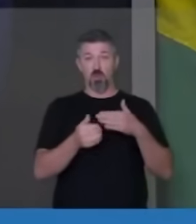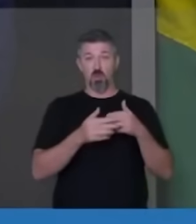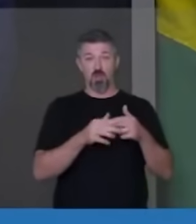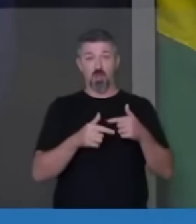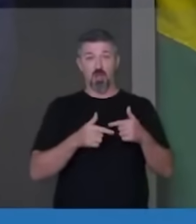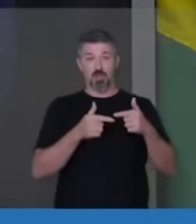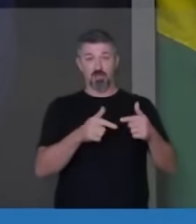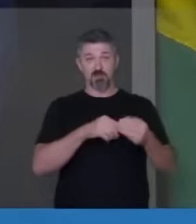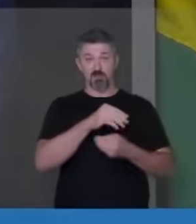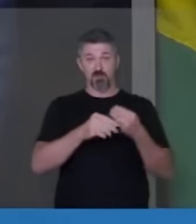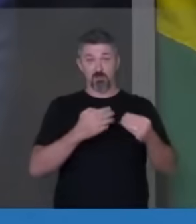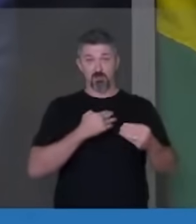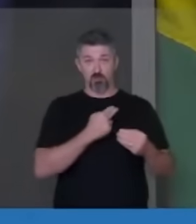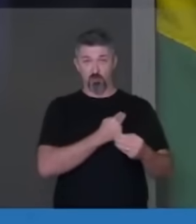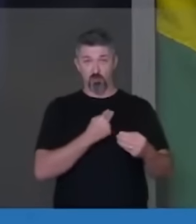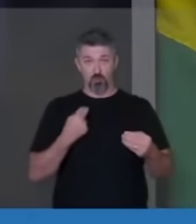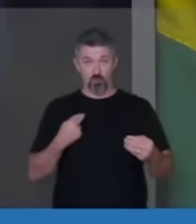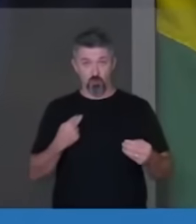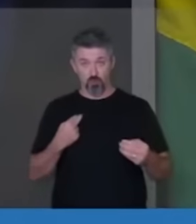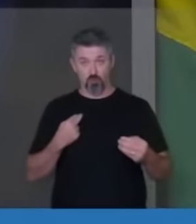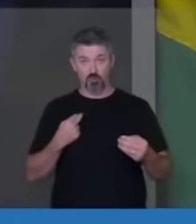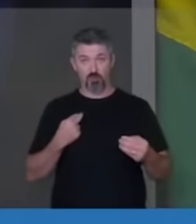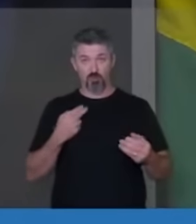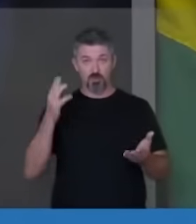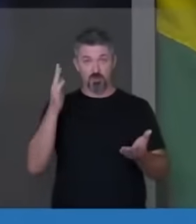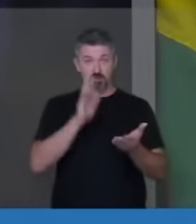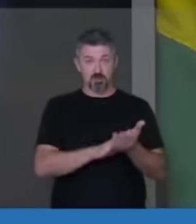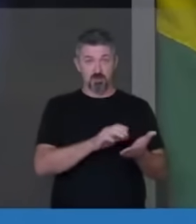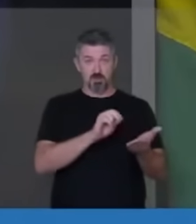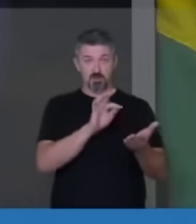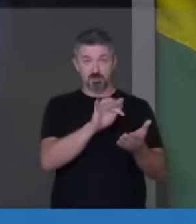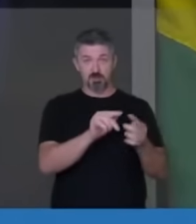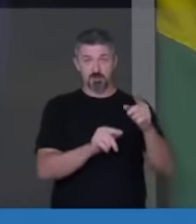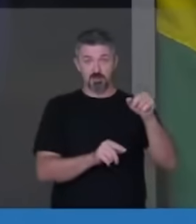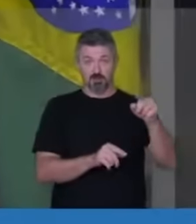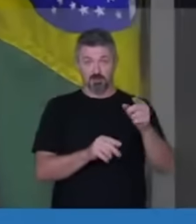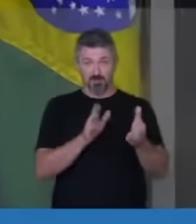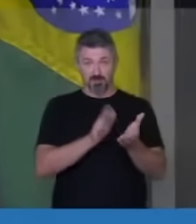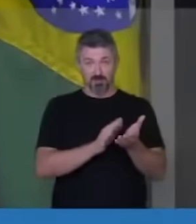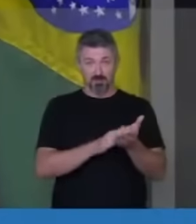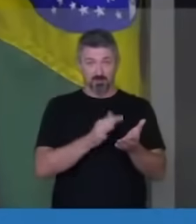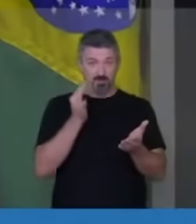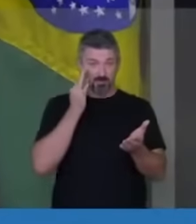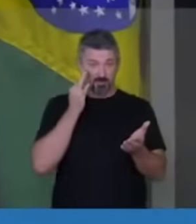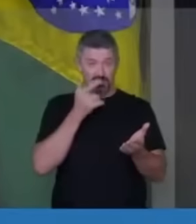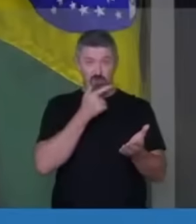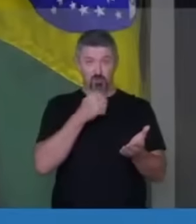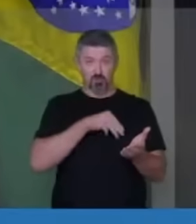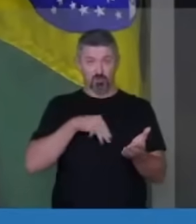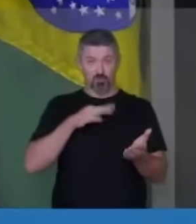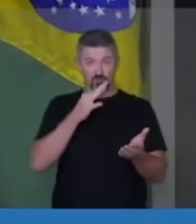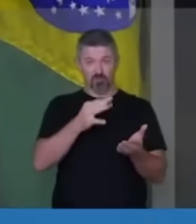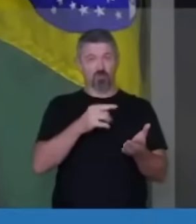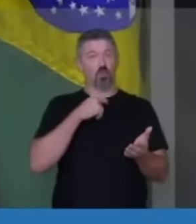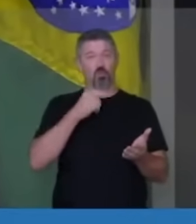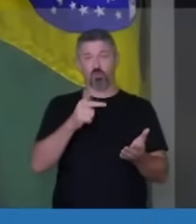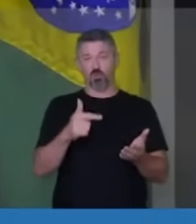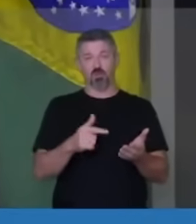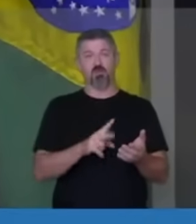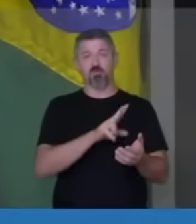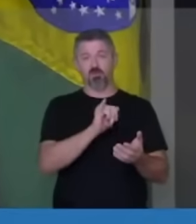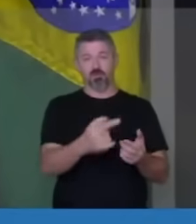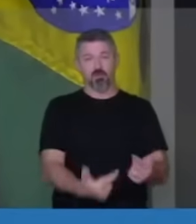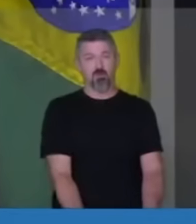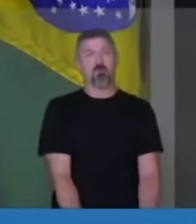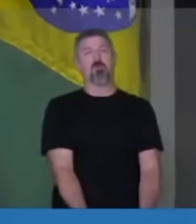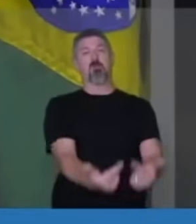ação que envolva o meu nome e que caia no Supremo Tribunal Federal nas mãos deste futuro ministro, não tenho a menor dúvida de que vai